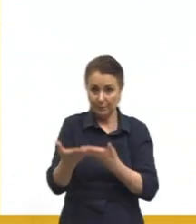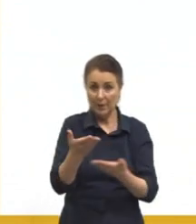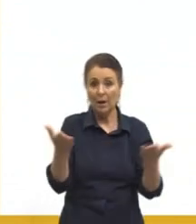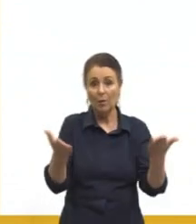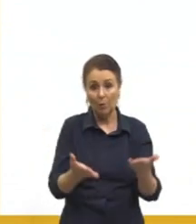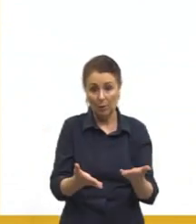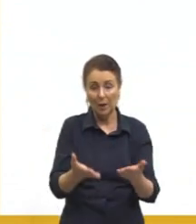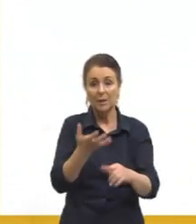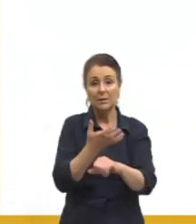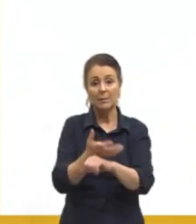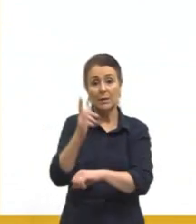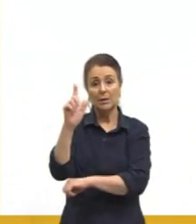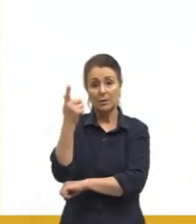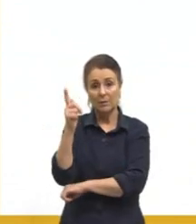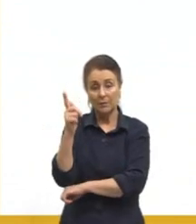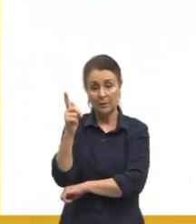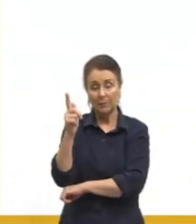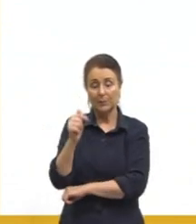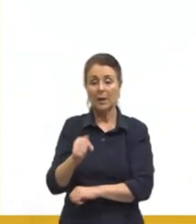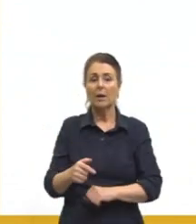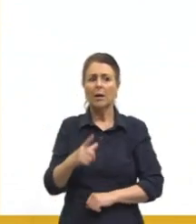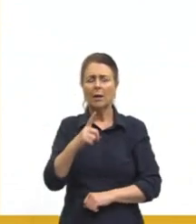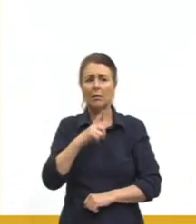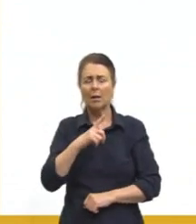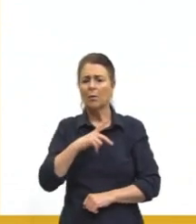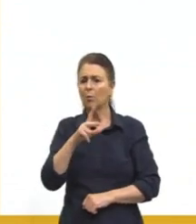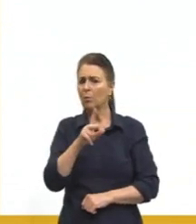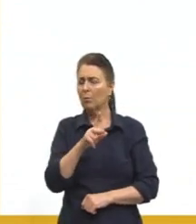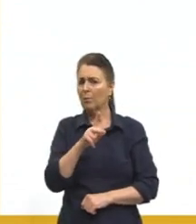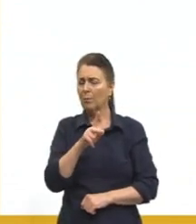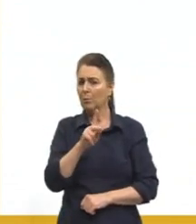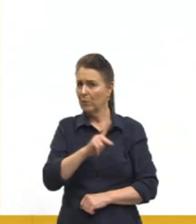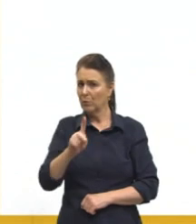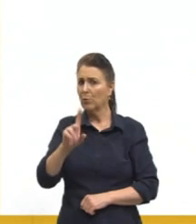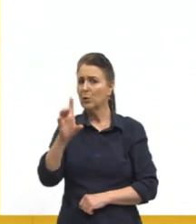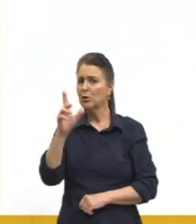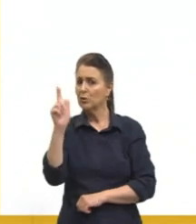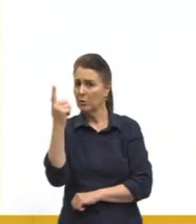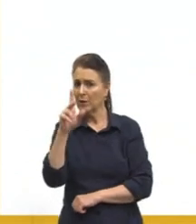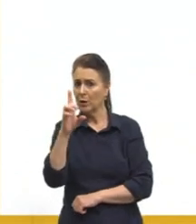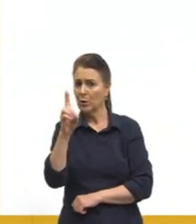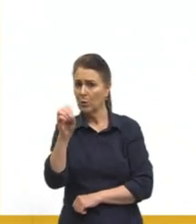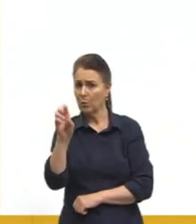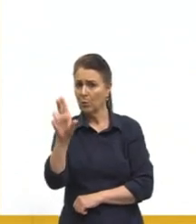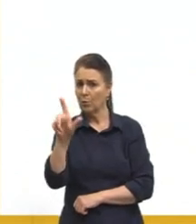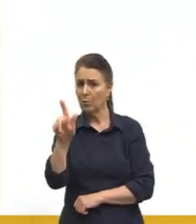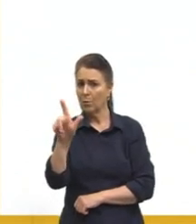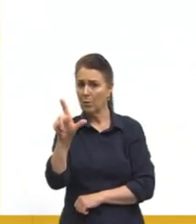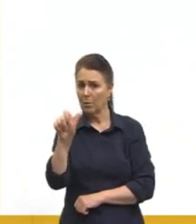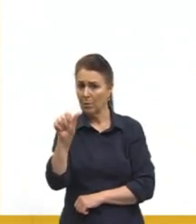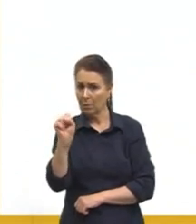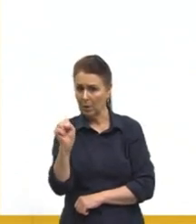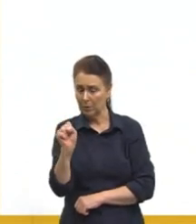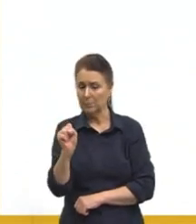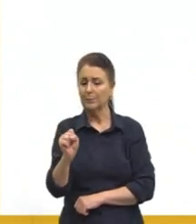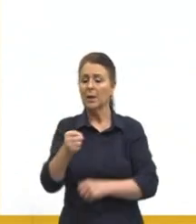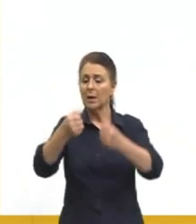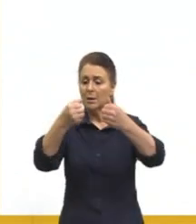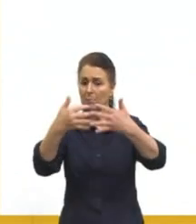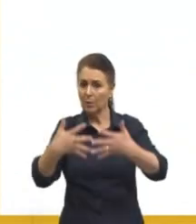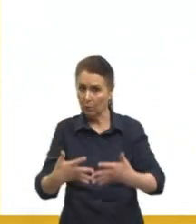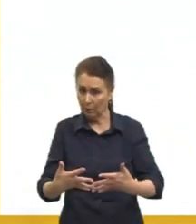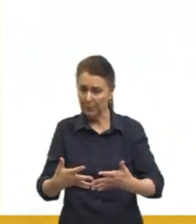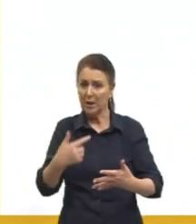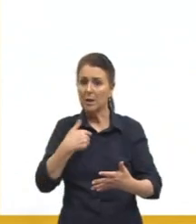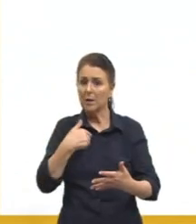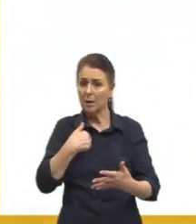inclusive né Eu trouxe aqui uma aula que o professor Douglas a gente conversou bastante sobre essa questão e ele abordou a questão